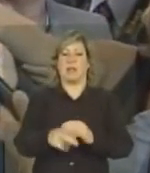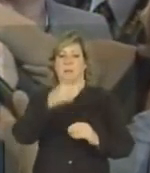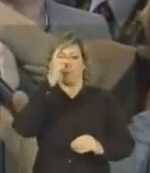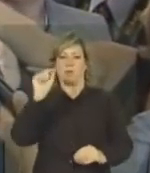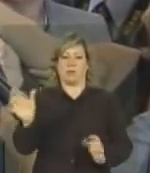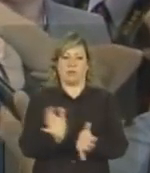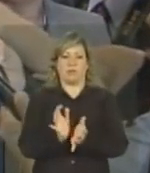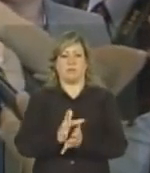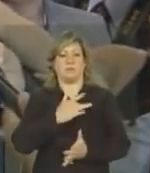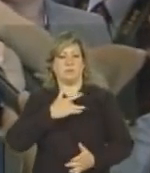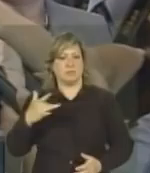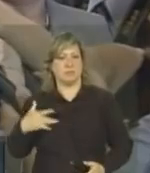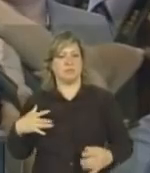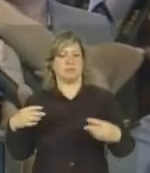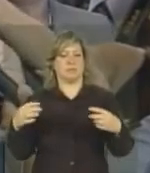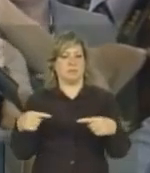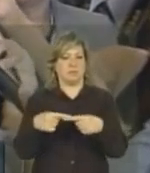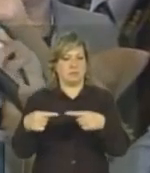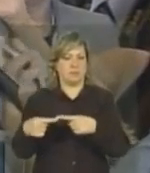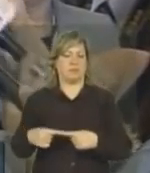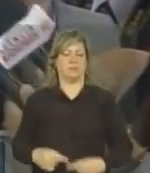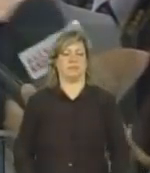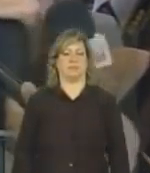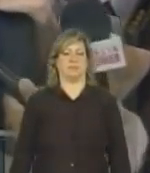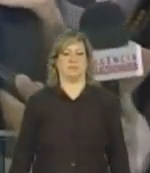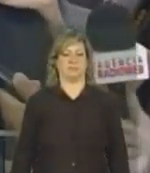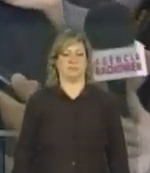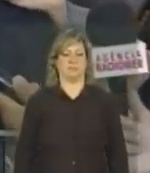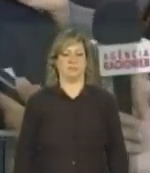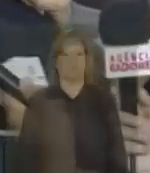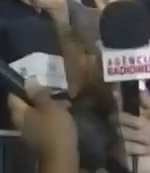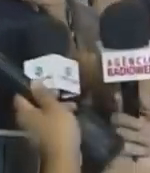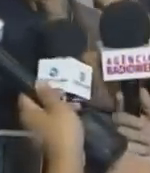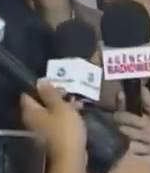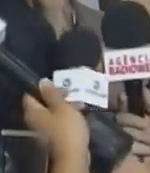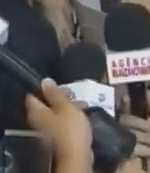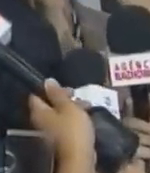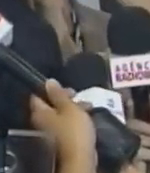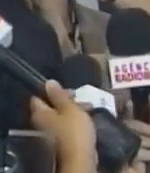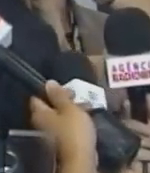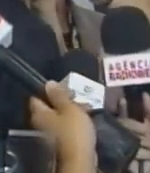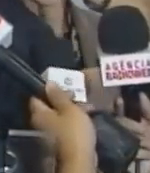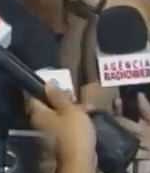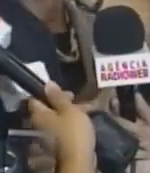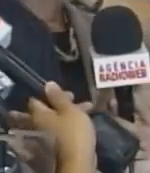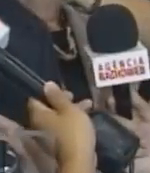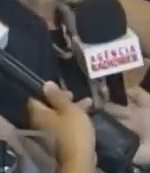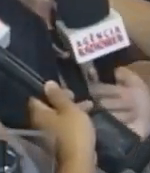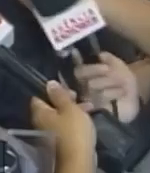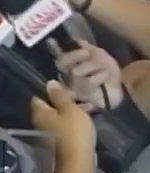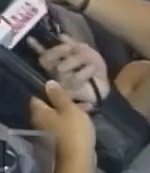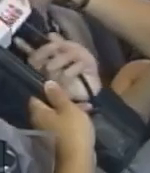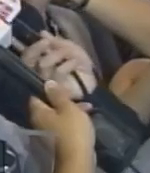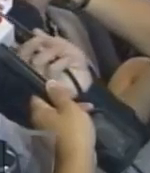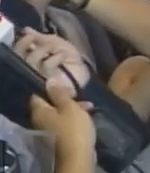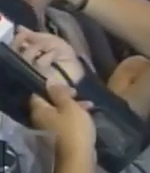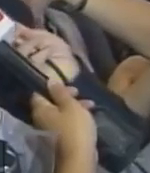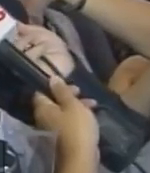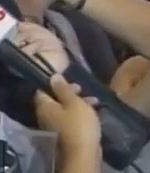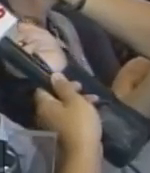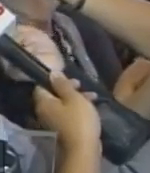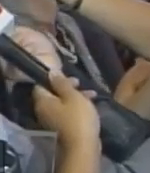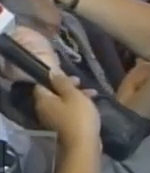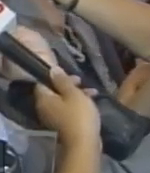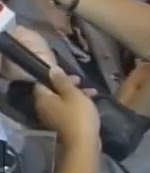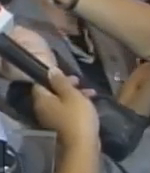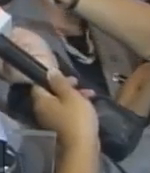que tem que ser encaminhada ao serviço de saúde. Ministro, é uma faxina para a Copa? É o início da faxina para a Copa? Para receber o pessoal que está vindo